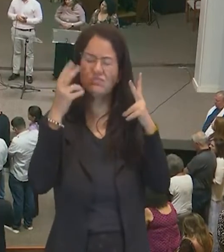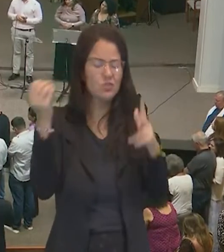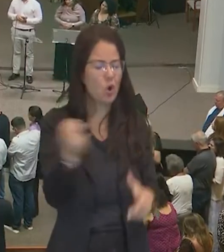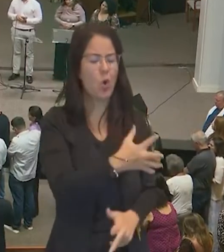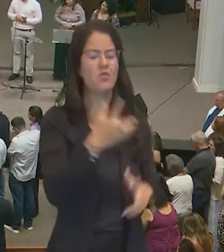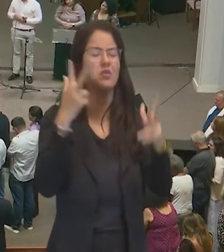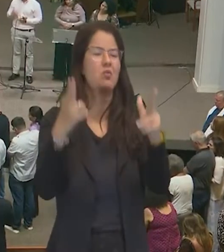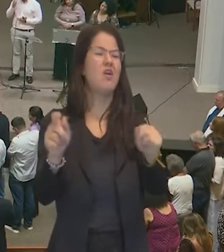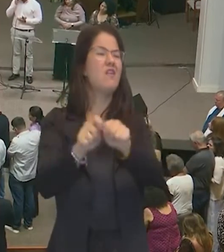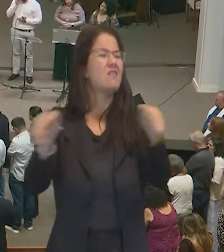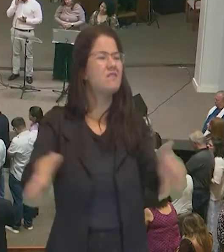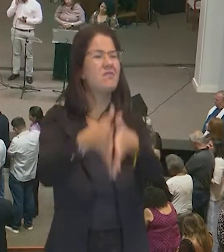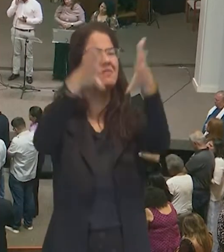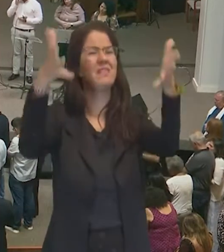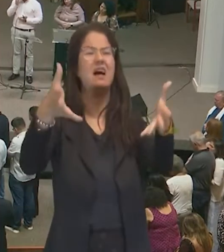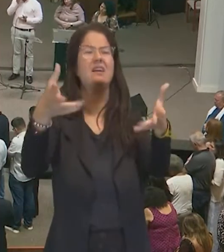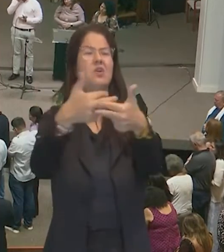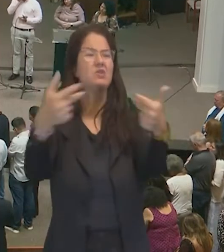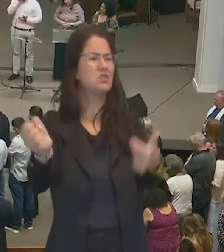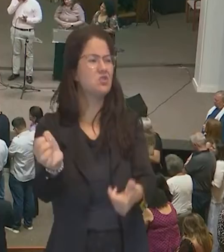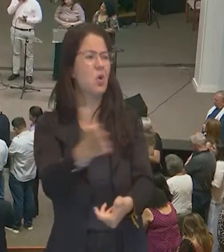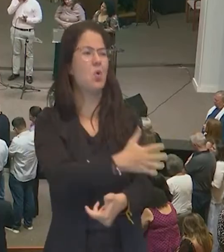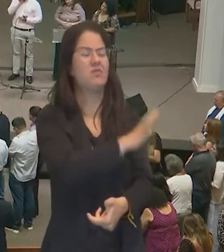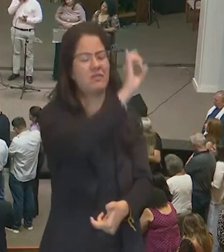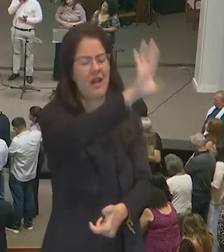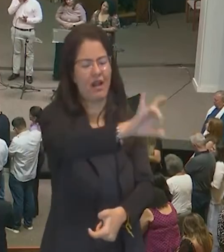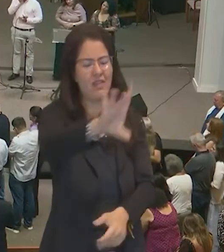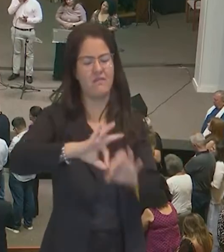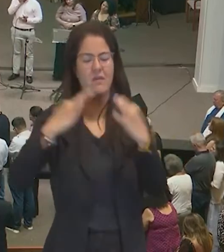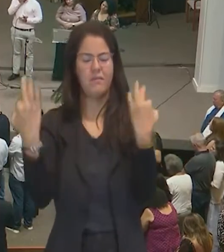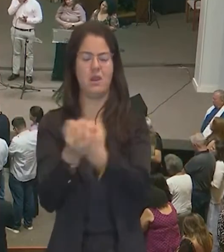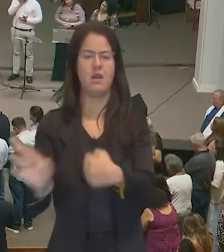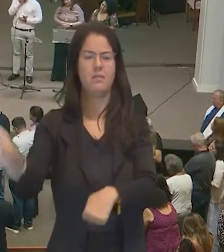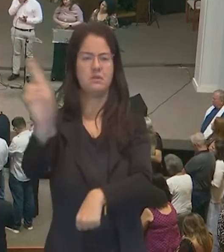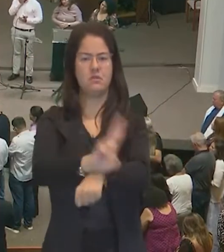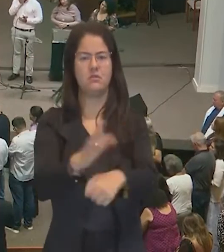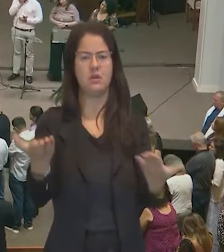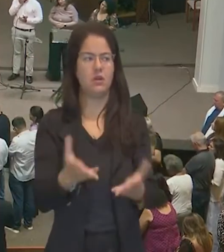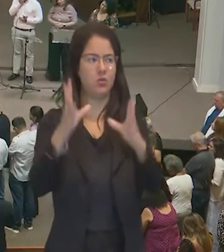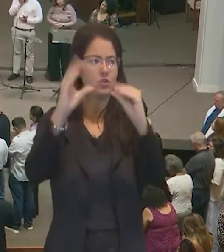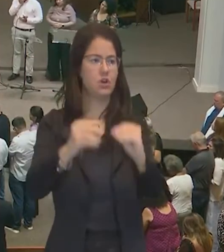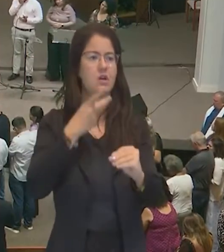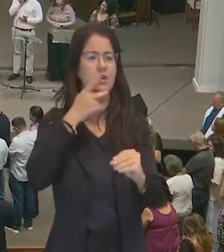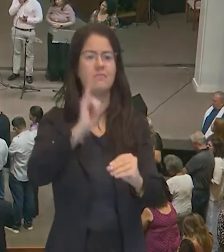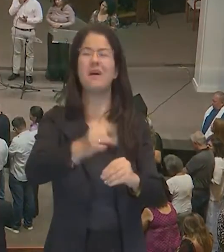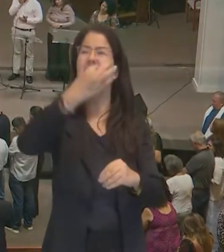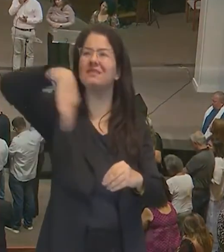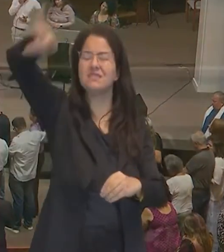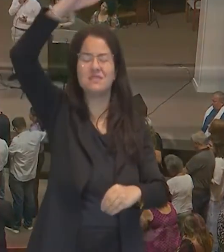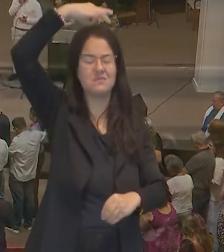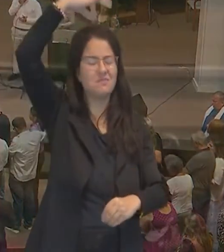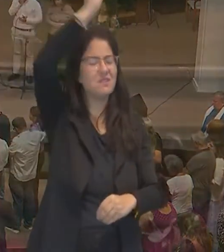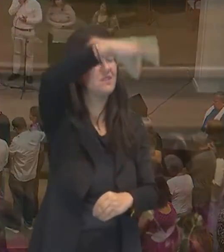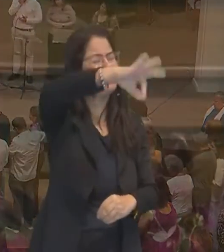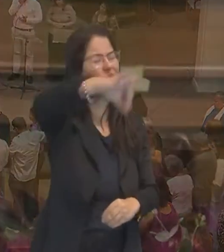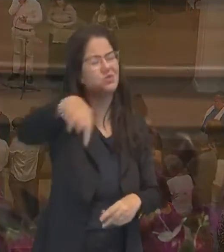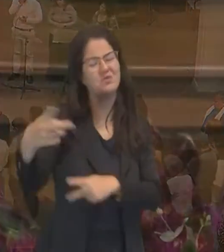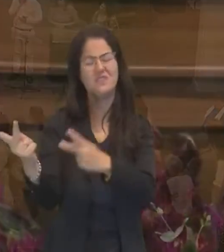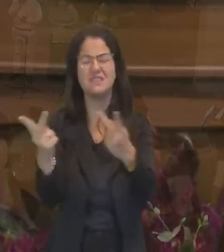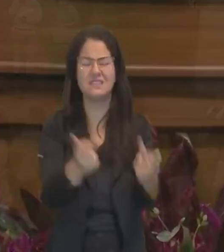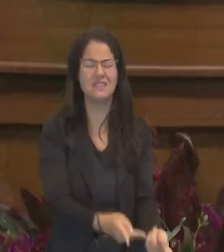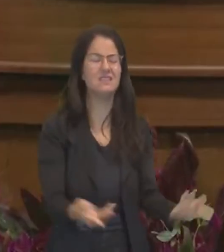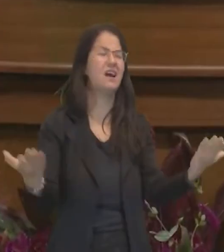cada vida e em cada família que aqui está nessa noite, ó Pai. Ah, Espírito Santo,